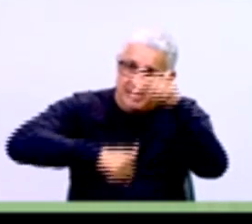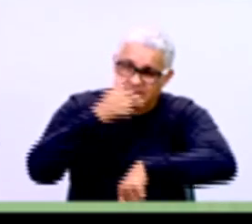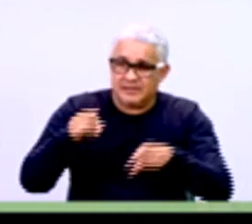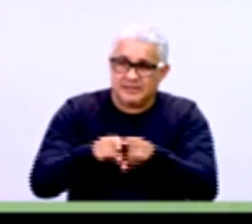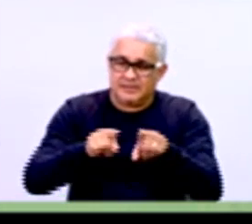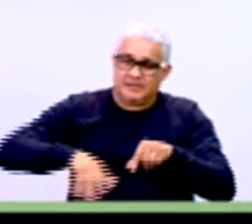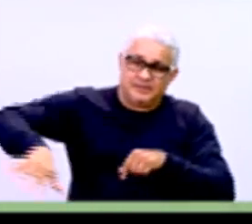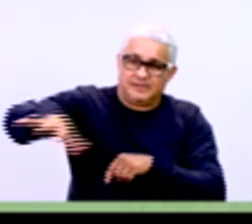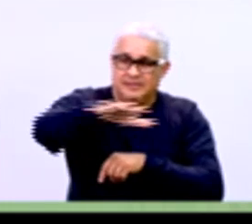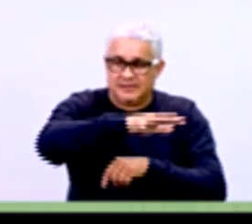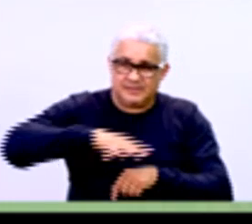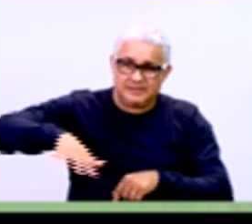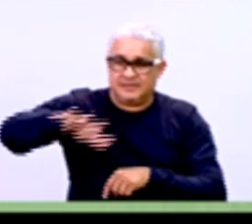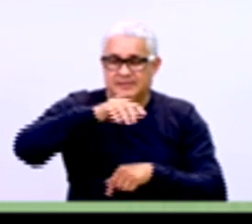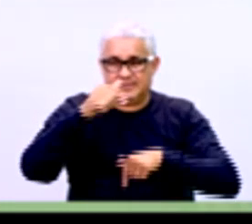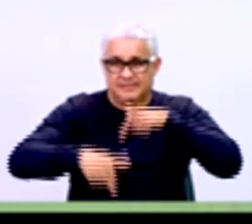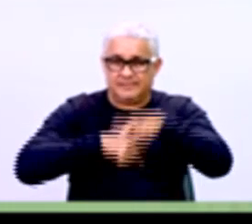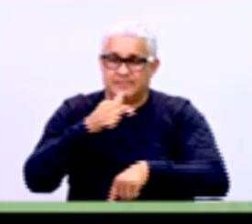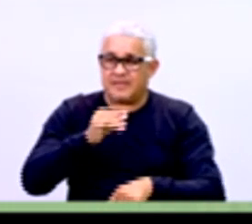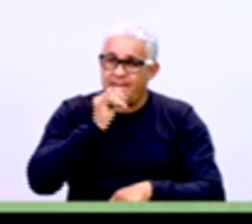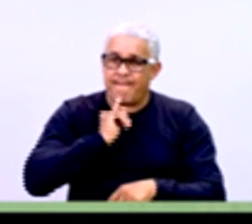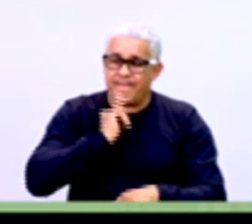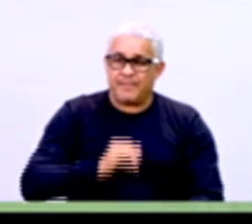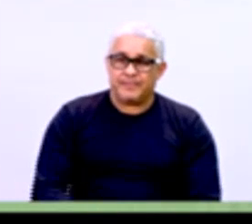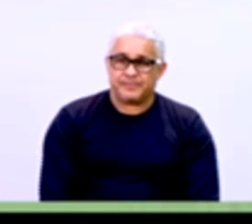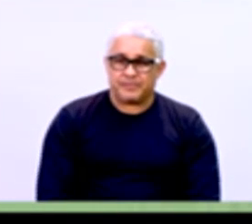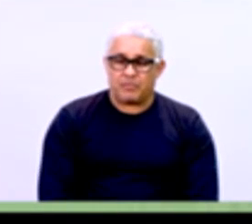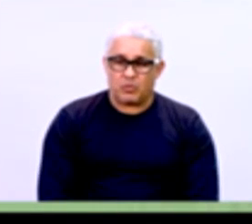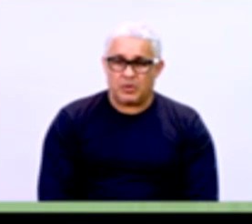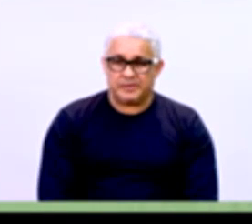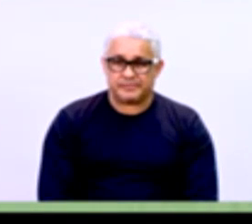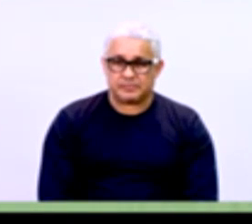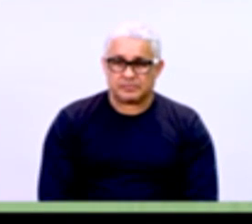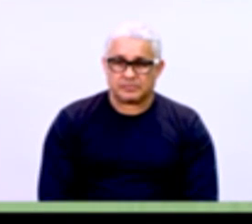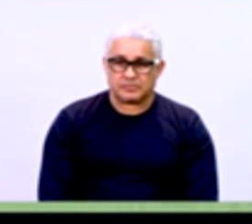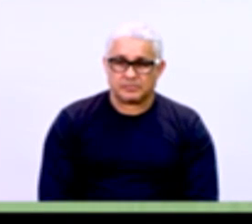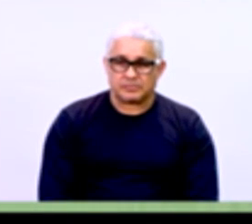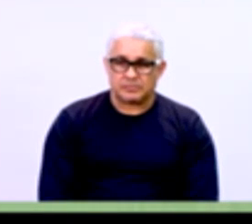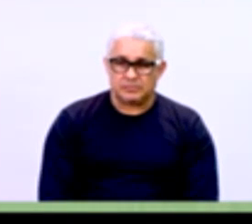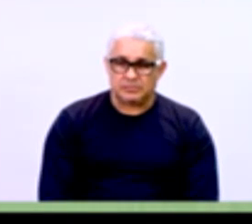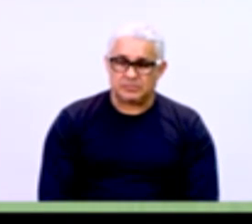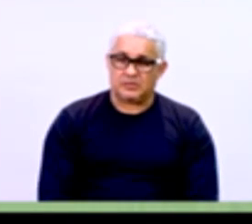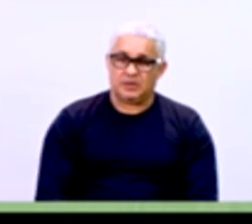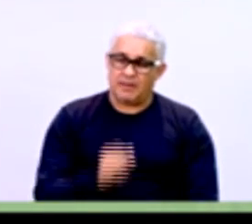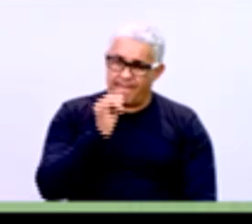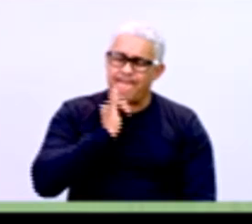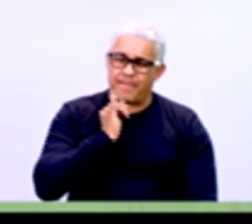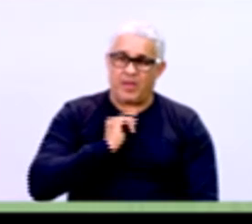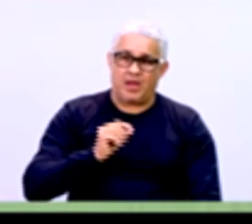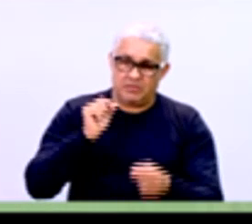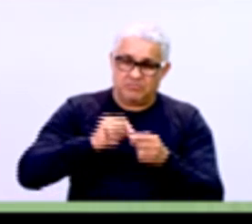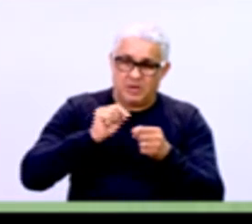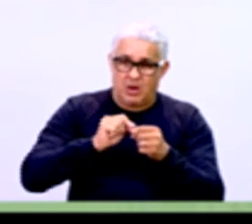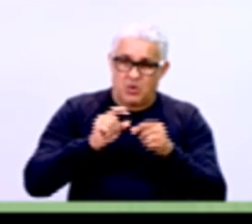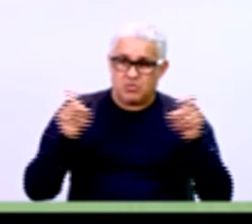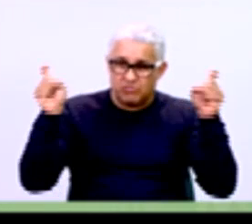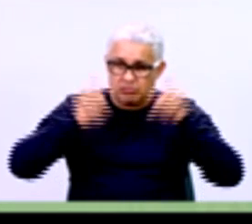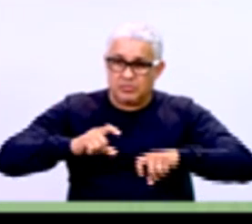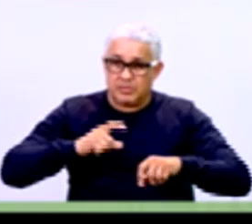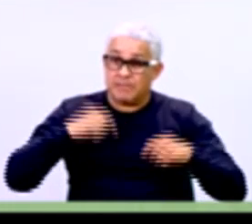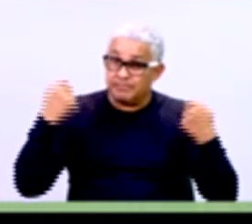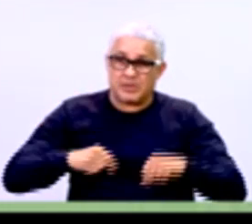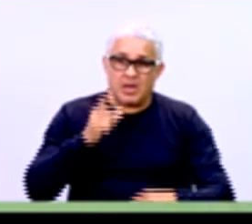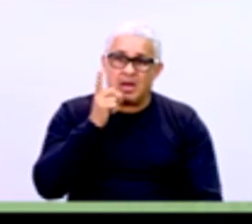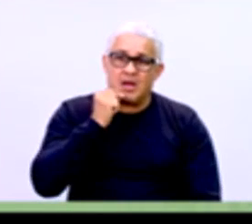ambientais. Por exemplo, na produção de um computador, há uma quantidade muito grande de água, há